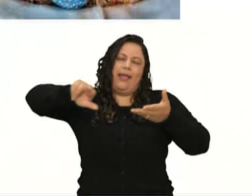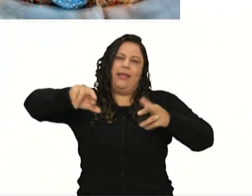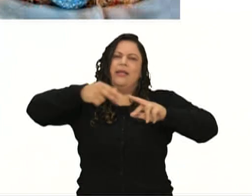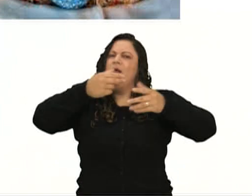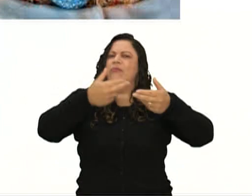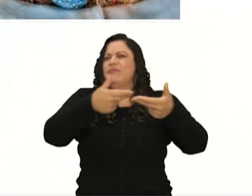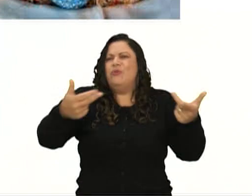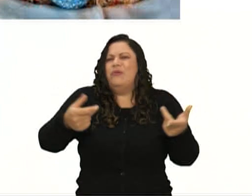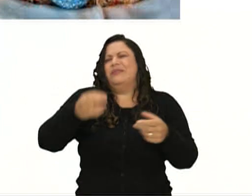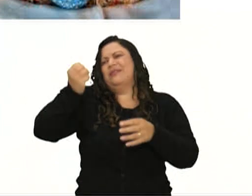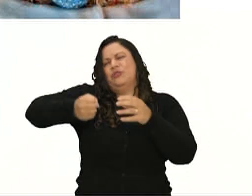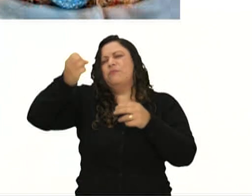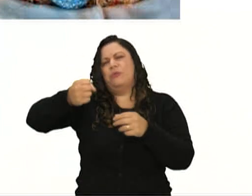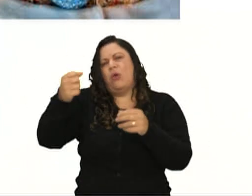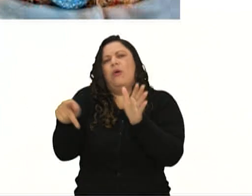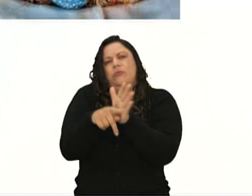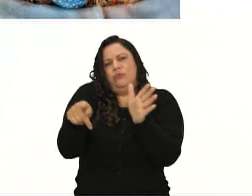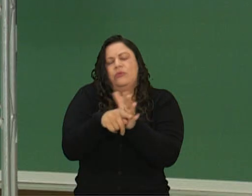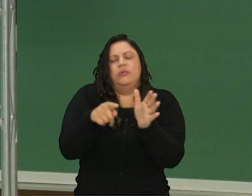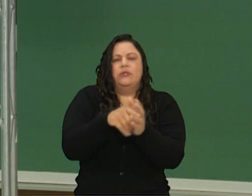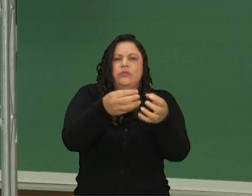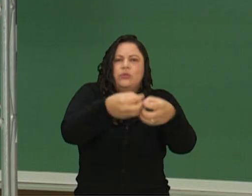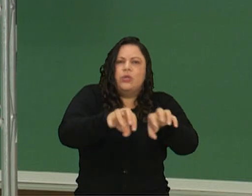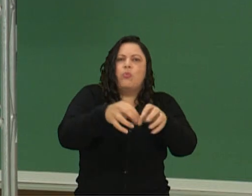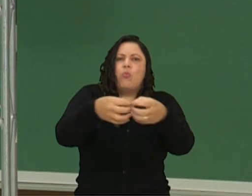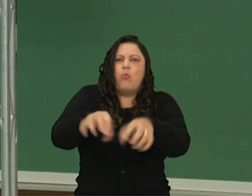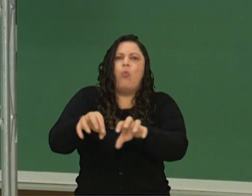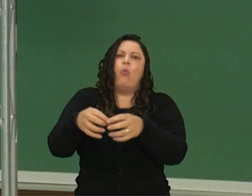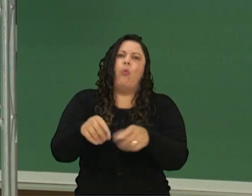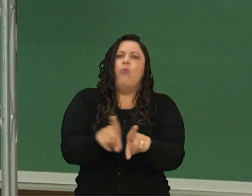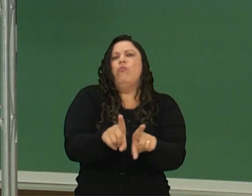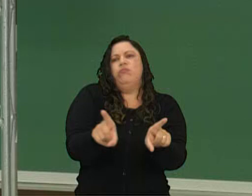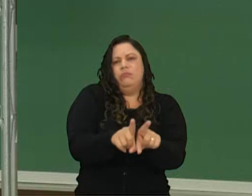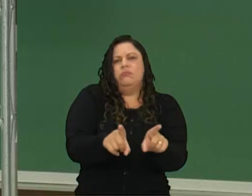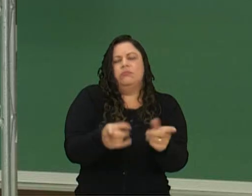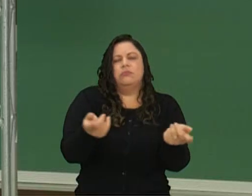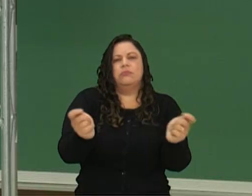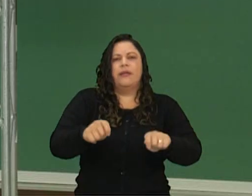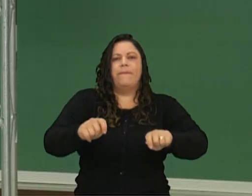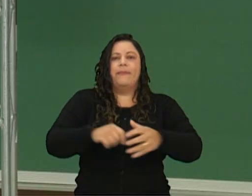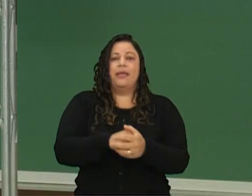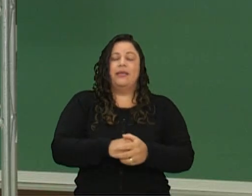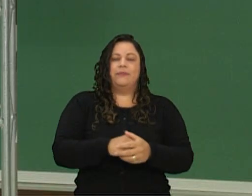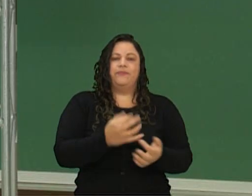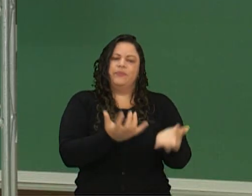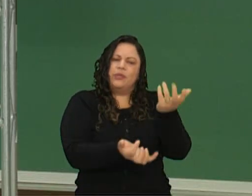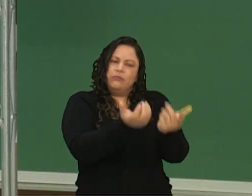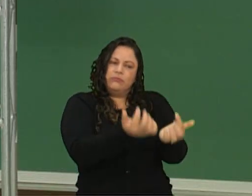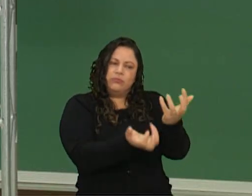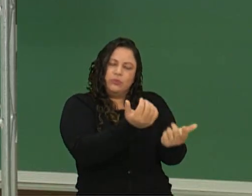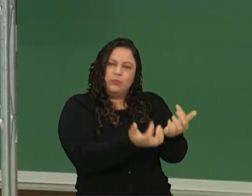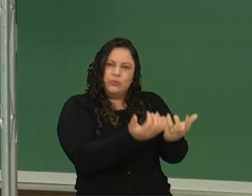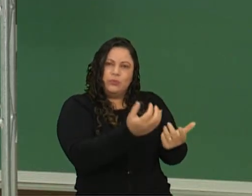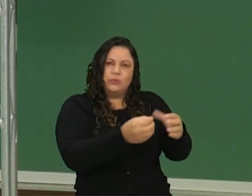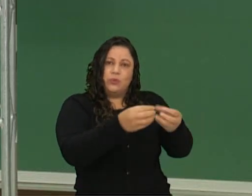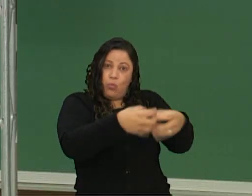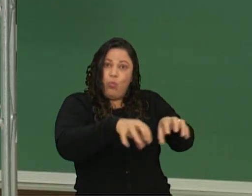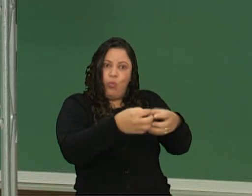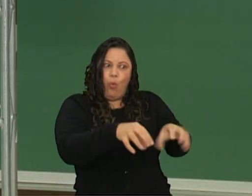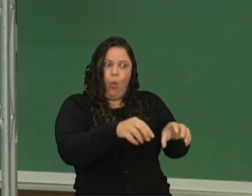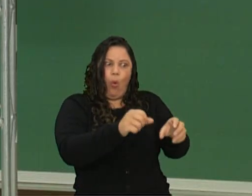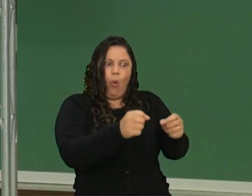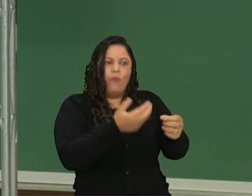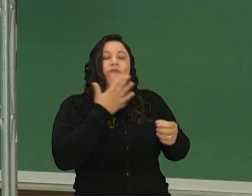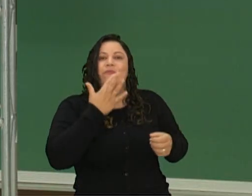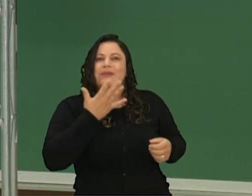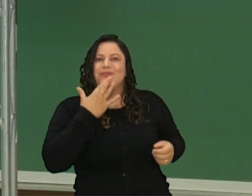muitos desses ovos são coloridos, ovos cozidos mesmo para comer, mas eles cozinham, fazem ele de tal forma que alguns ficam azul,